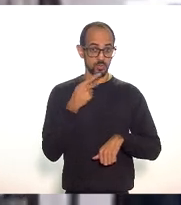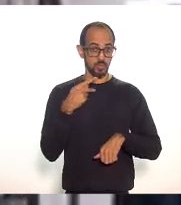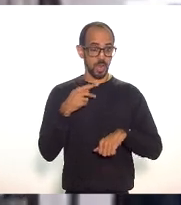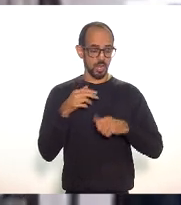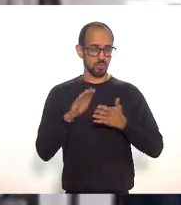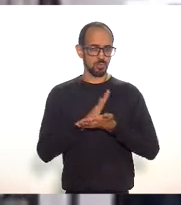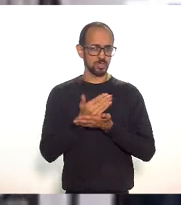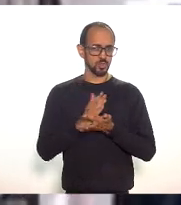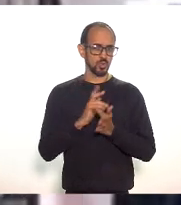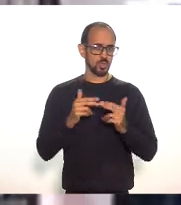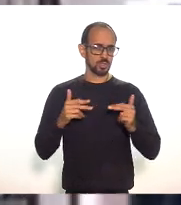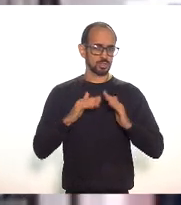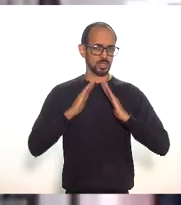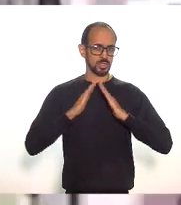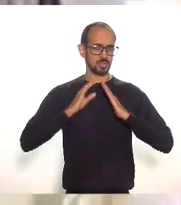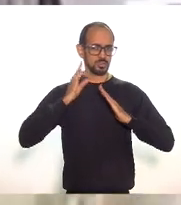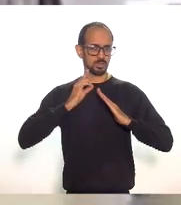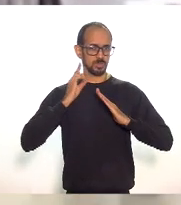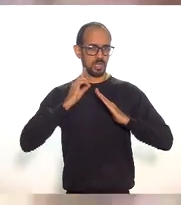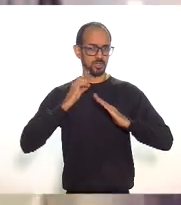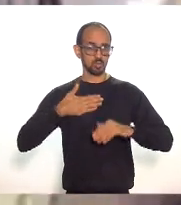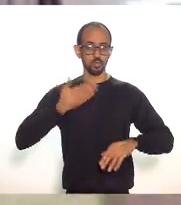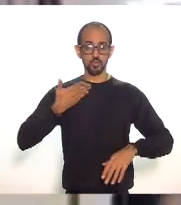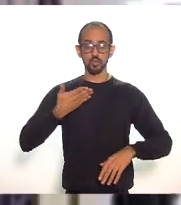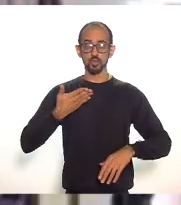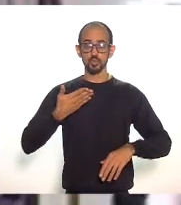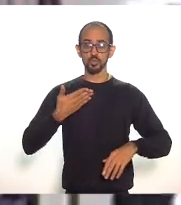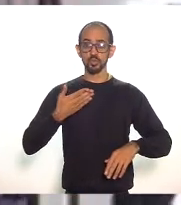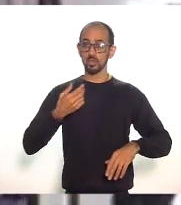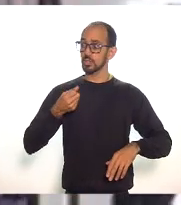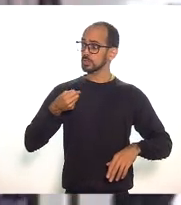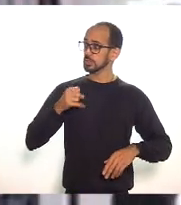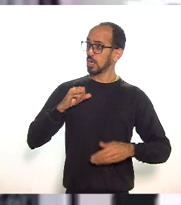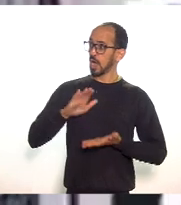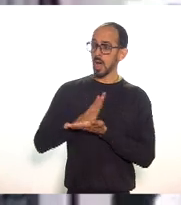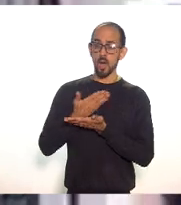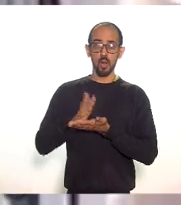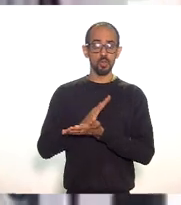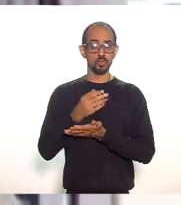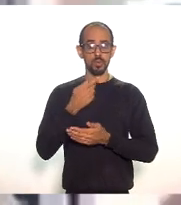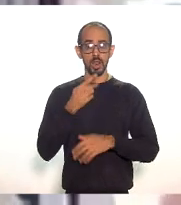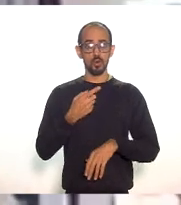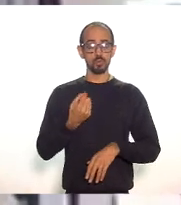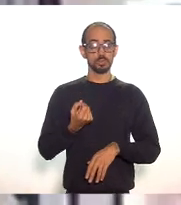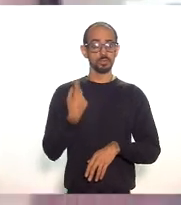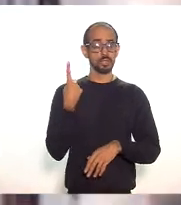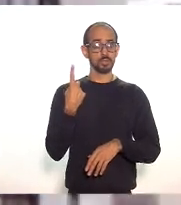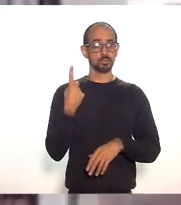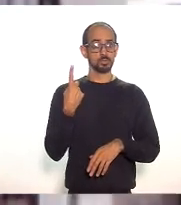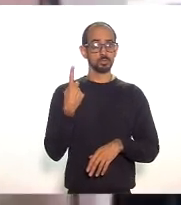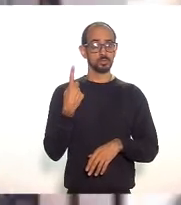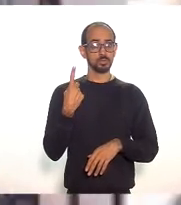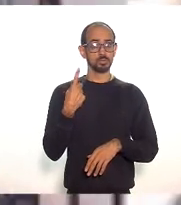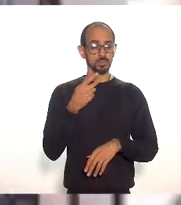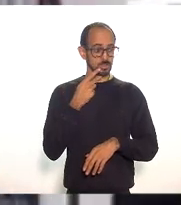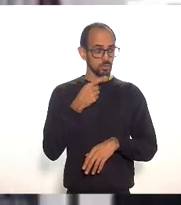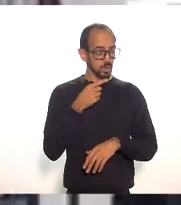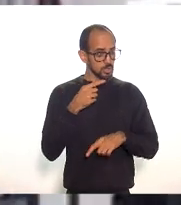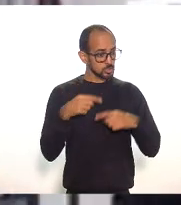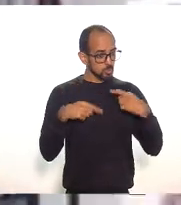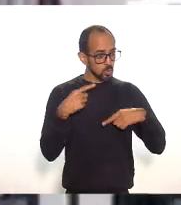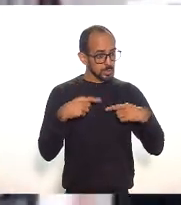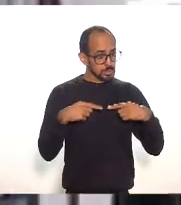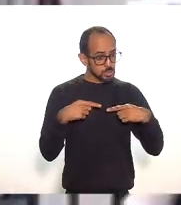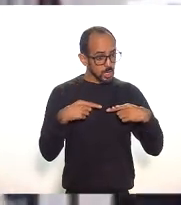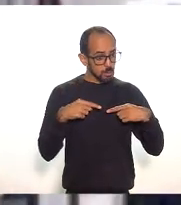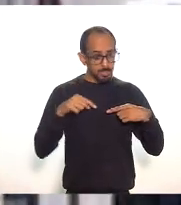Legislativa, me assusta determinadas pessoas estranhar que nós estamos falando de política. Na casa